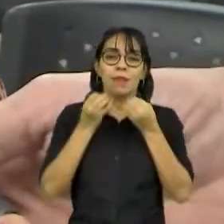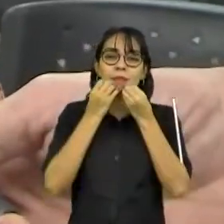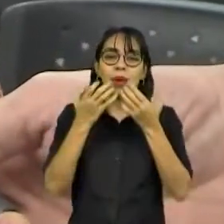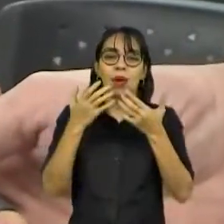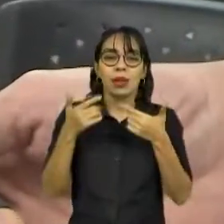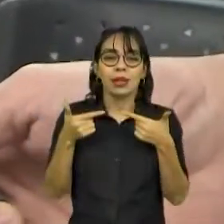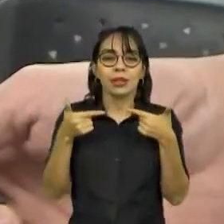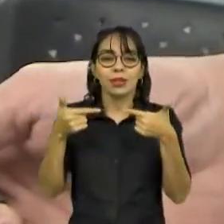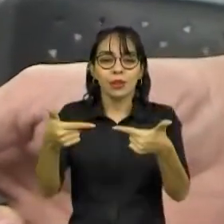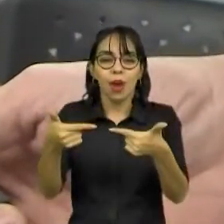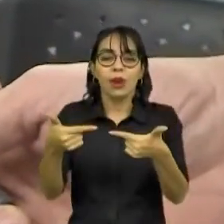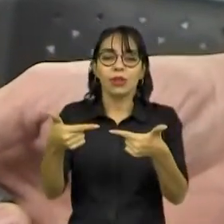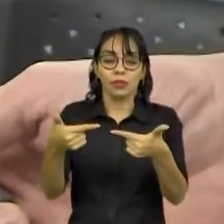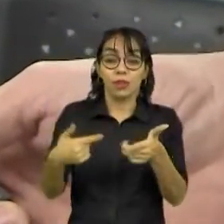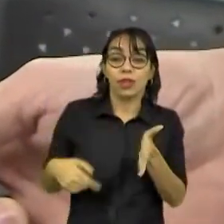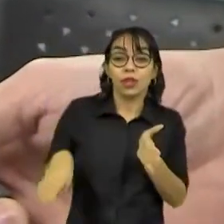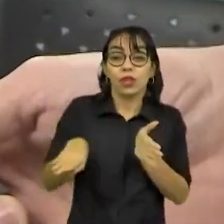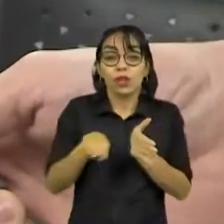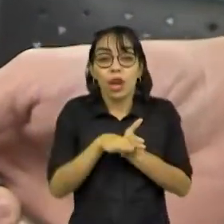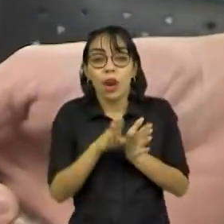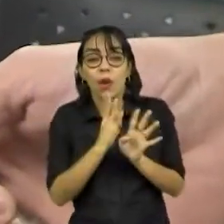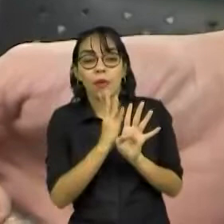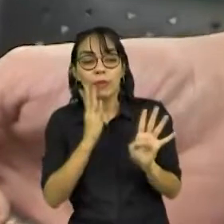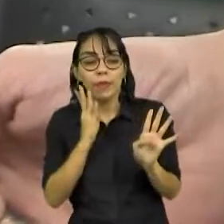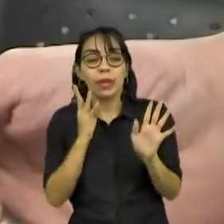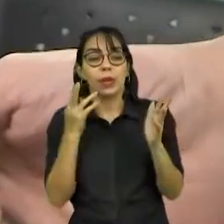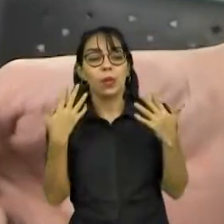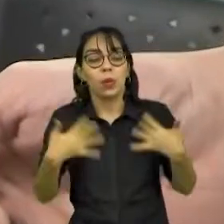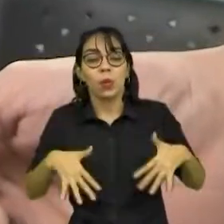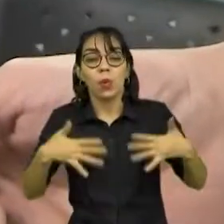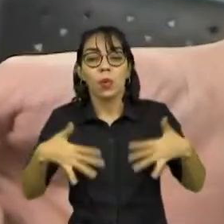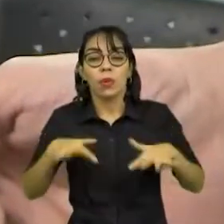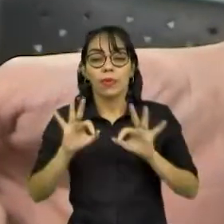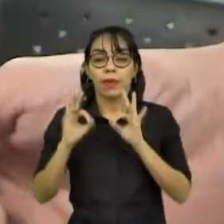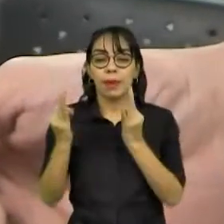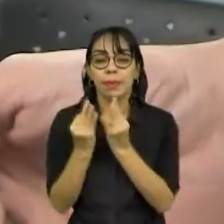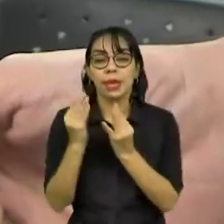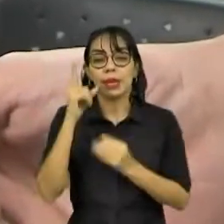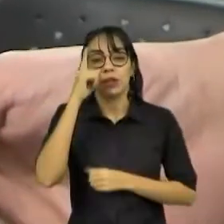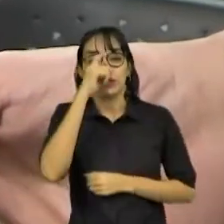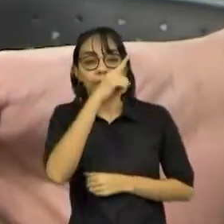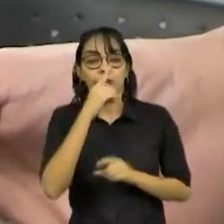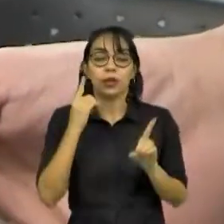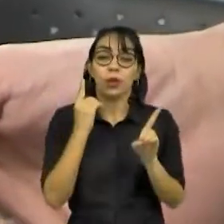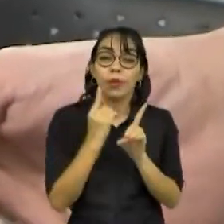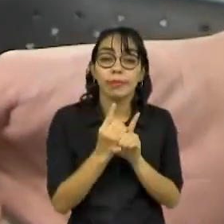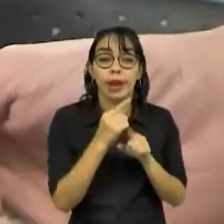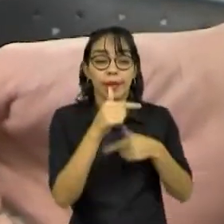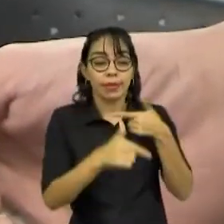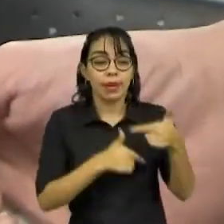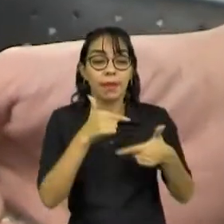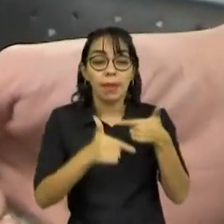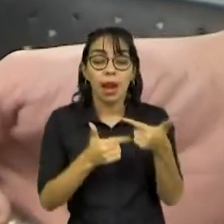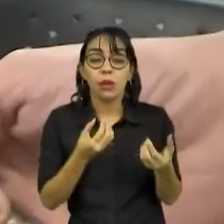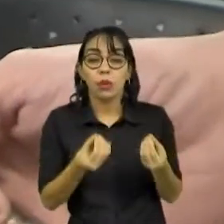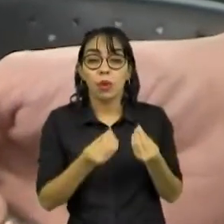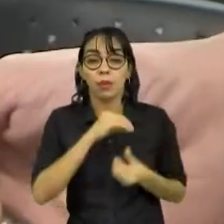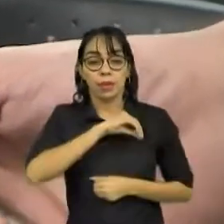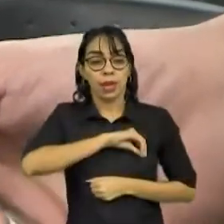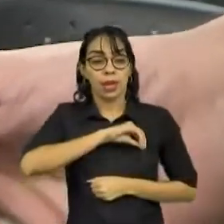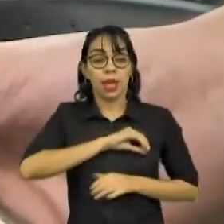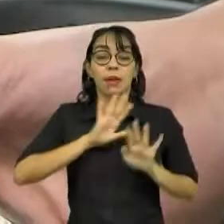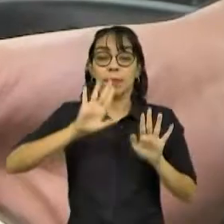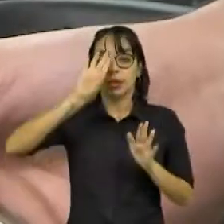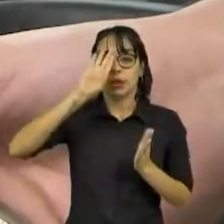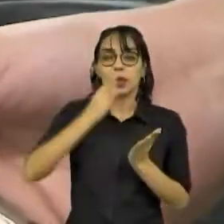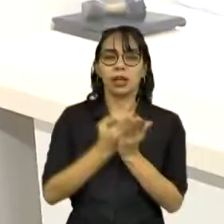pessoal que estão aqui arrumando emprego, né, que também é difícil para eles também, né, que tem família e tudo, né. E eu acredito, né, que um dia dá certo, né,